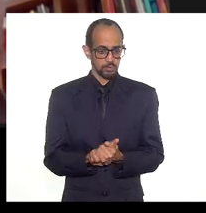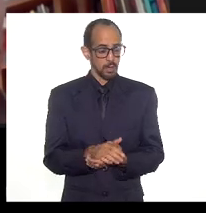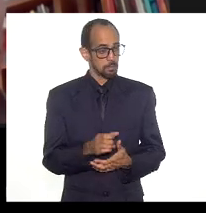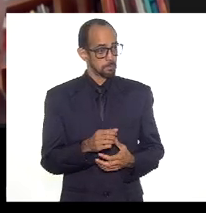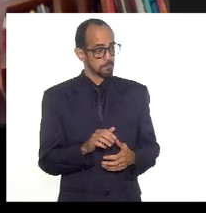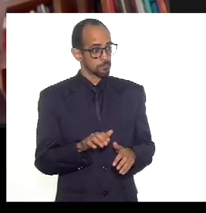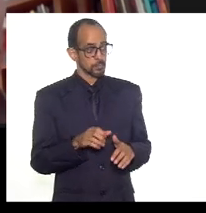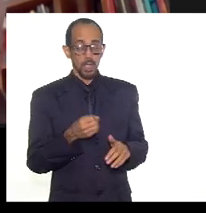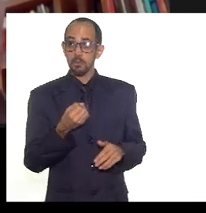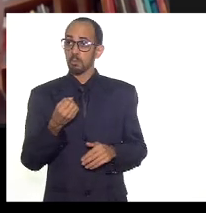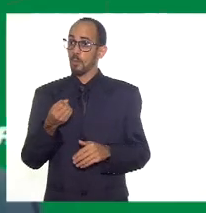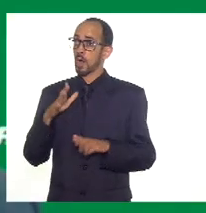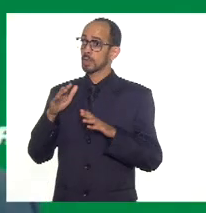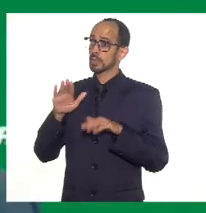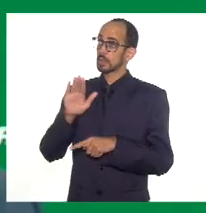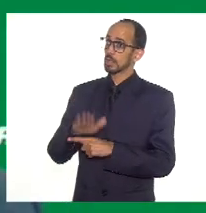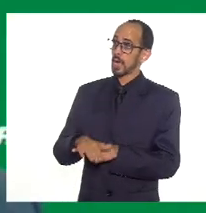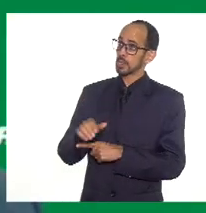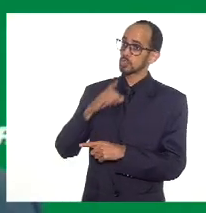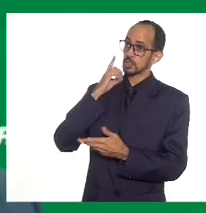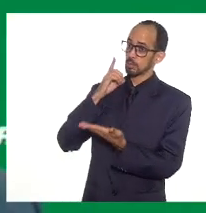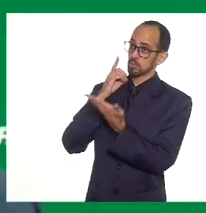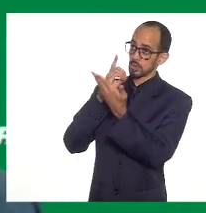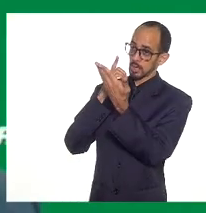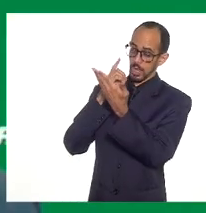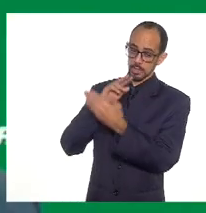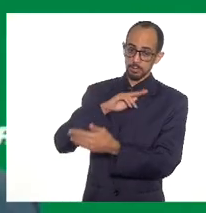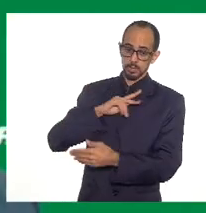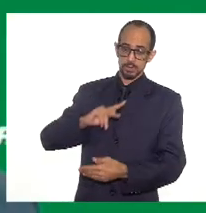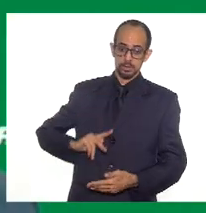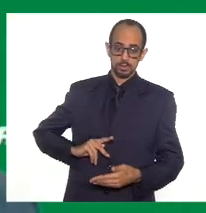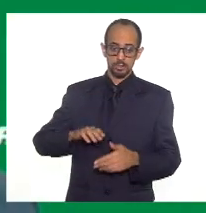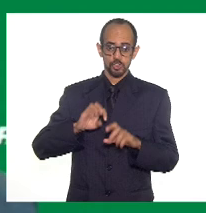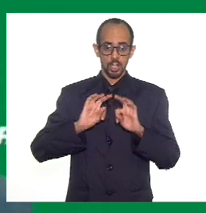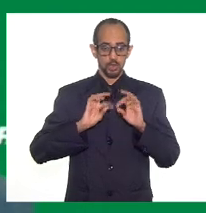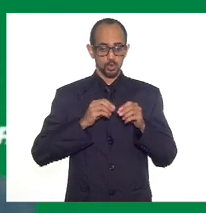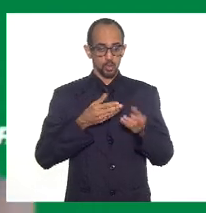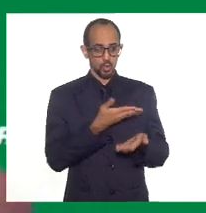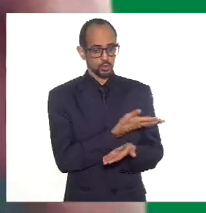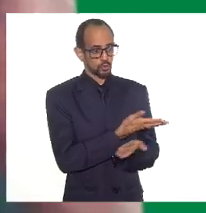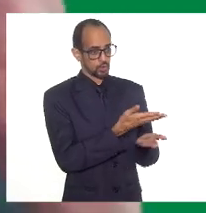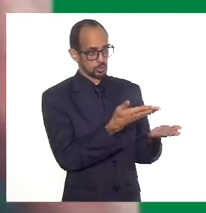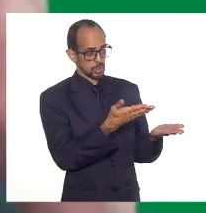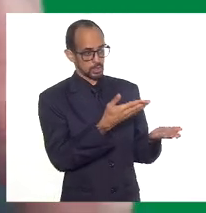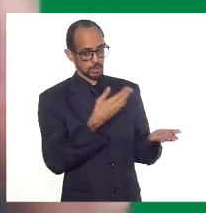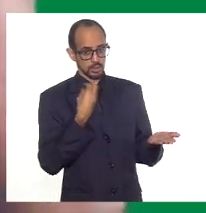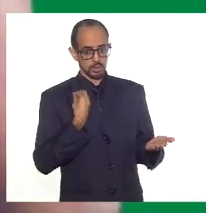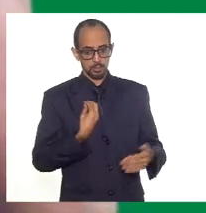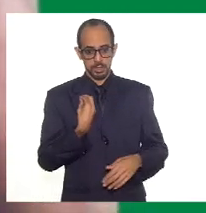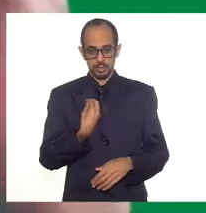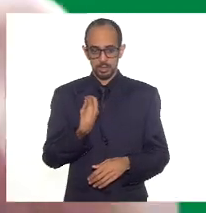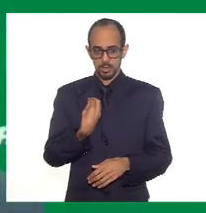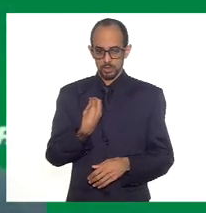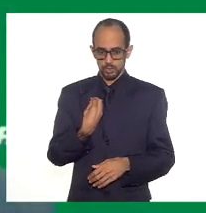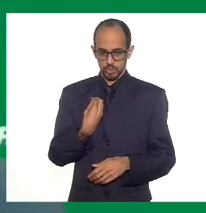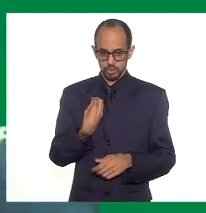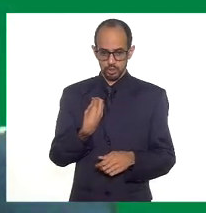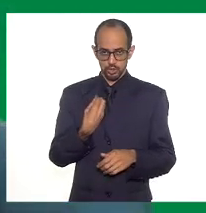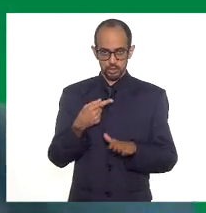Perfeito. Boa tarde, deputada. Boa tarde a todos os presentes aí que nos acompanham. Não sei se estão me ouvindo